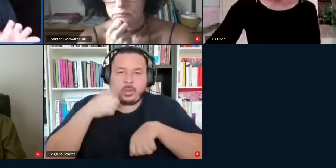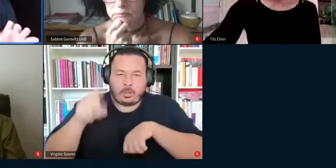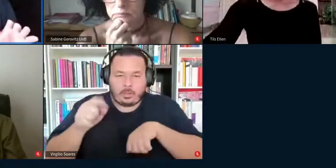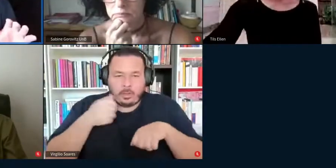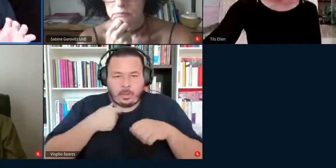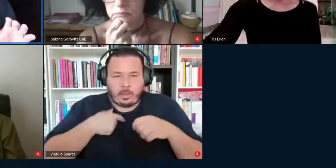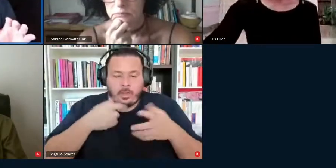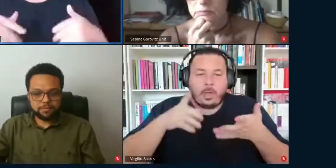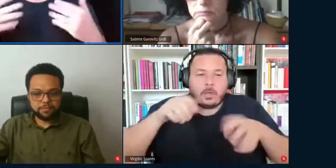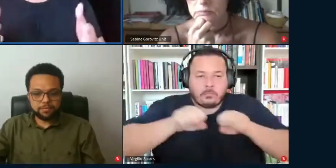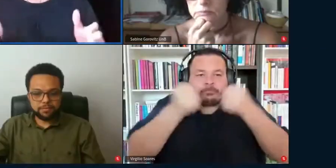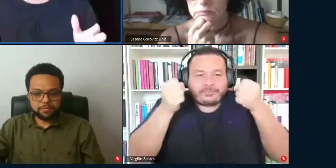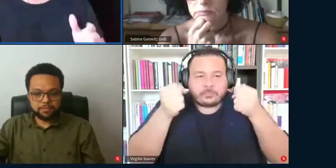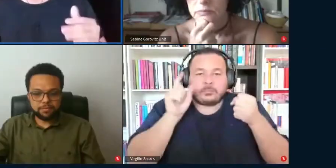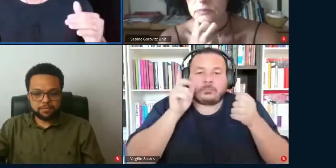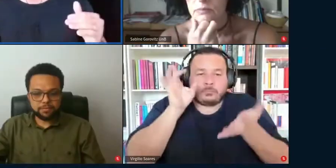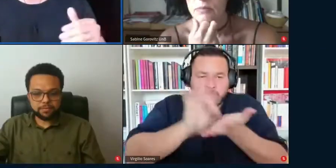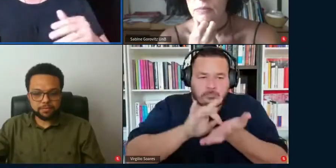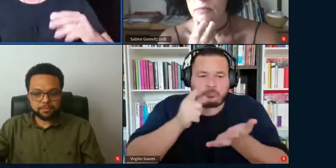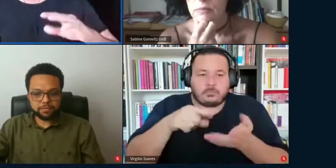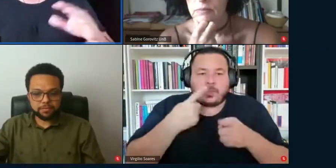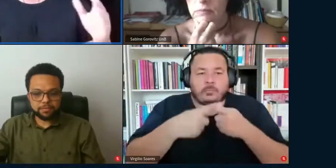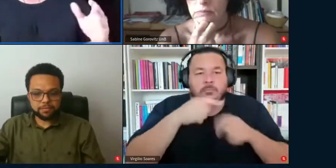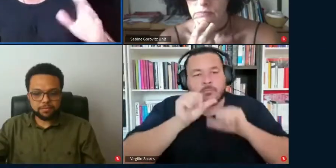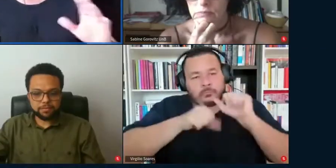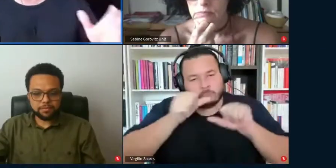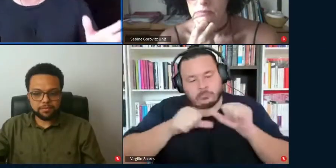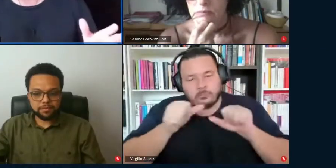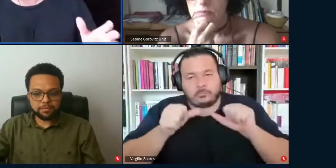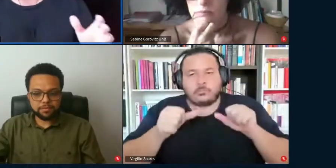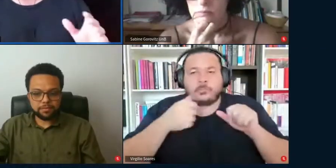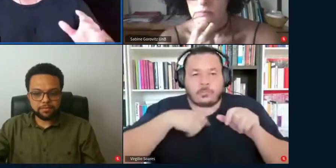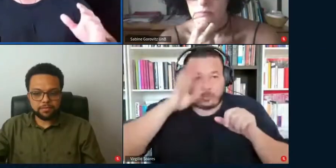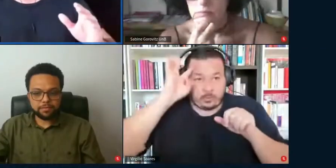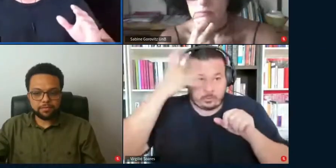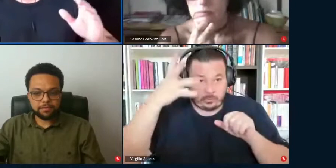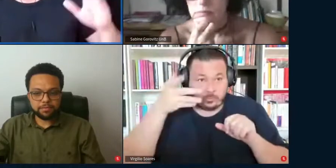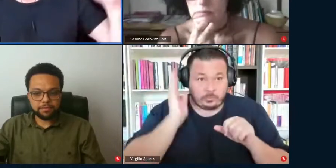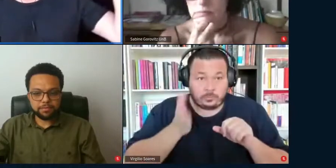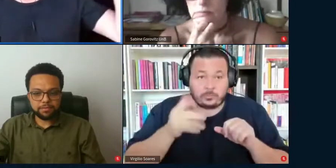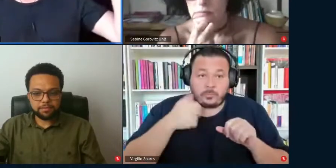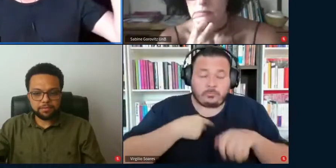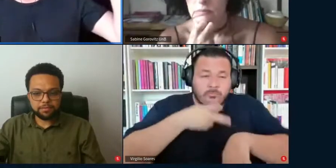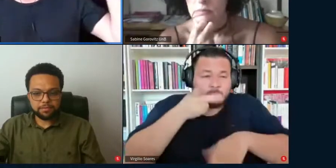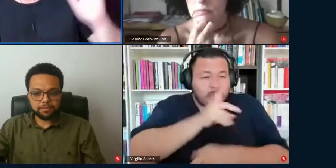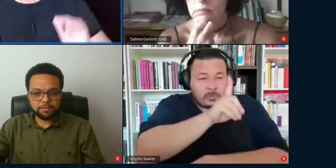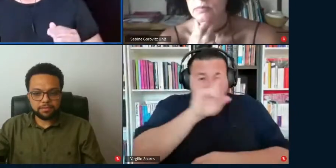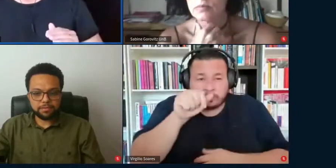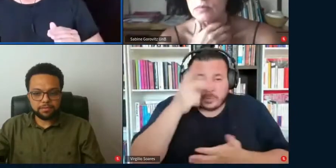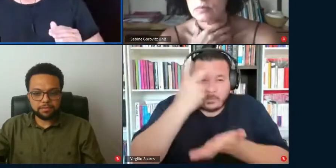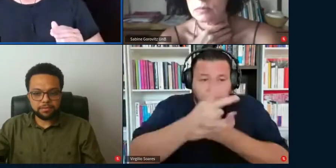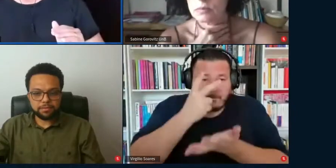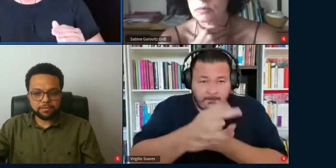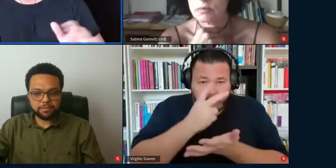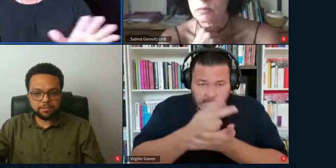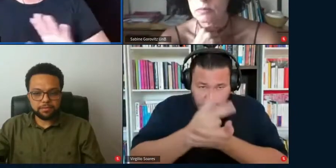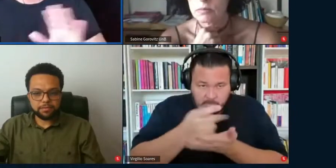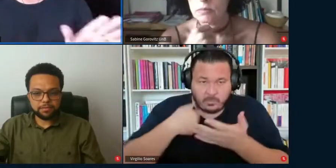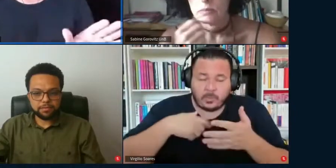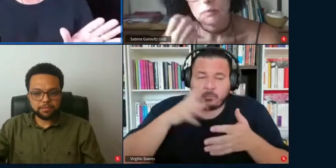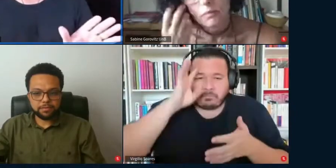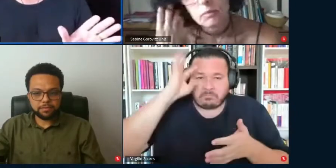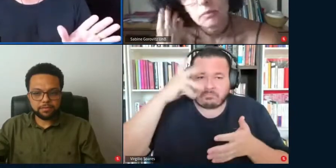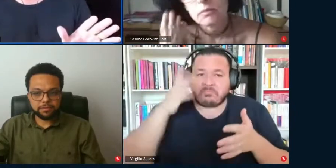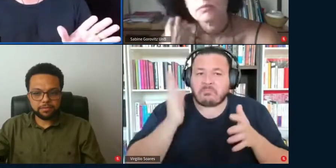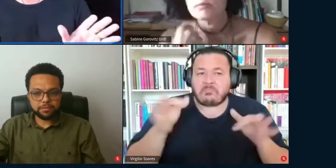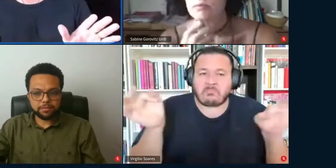falou, foi uma ruptura mesmo. Mas que isso foi resolvido no mesmo dia. a gente ficou sabendo 11 horas da manhã, às 18 horas